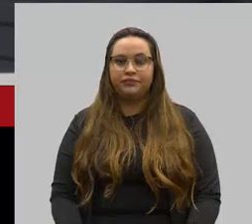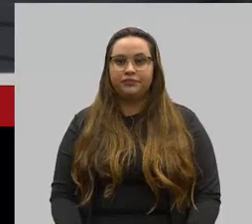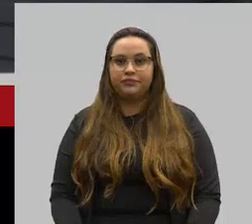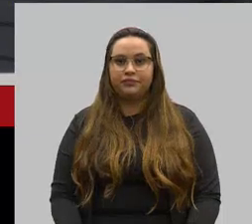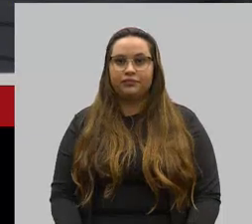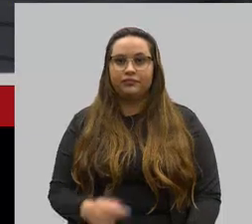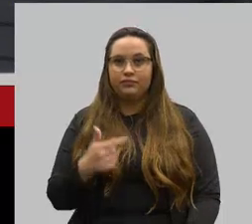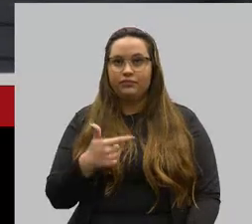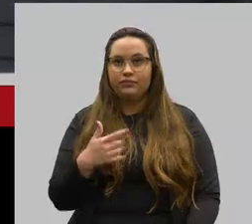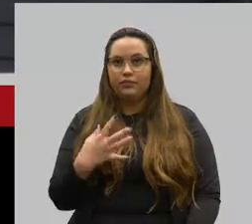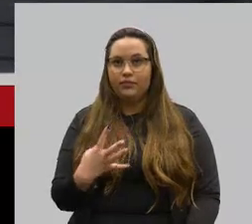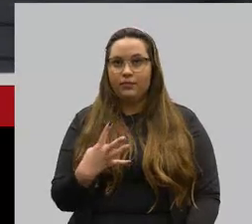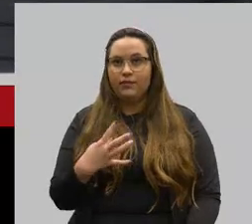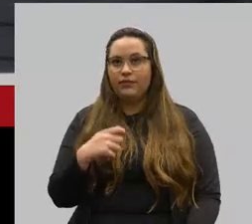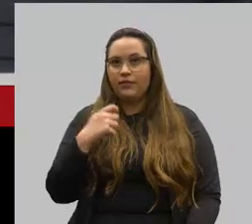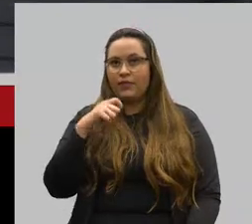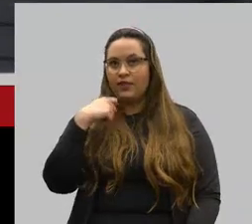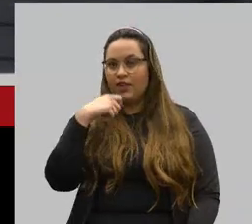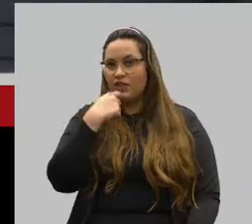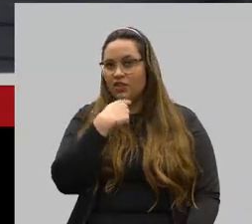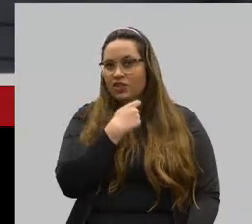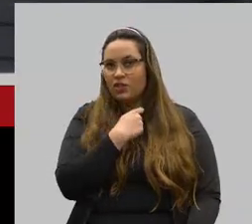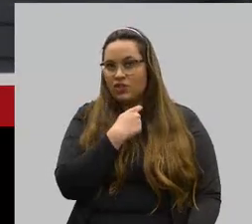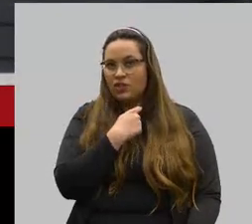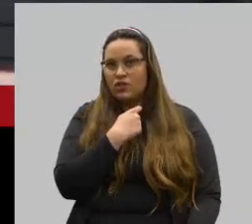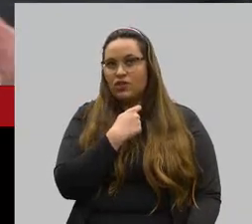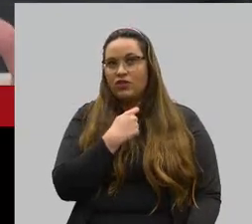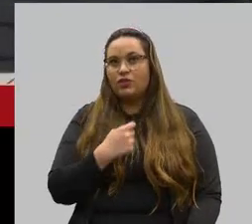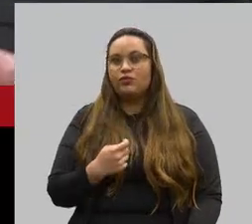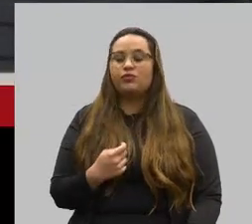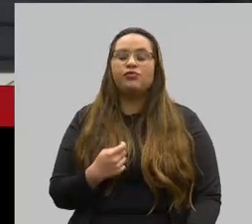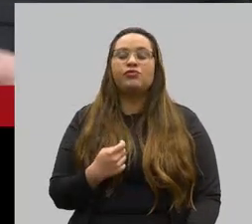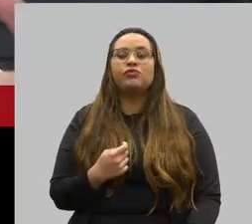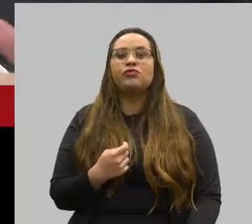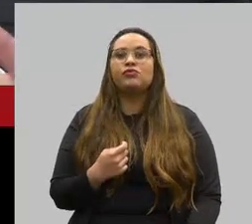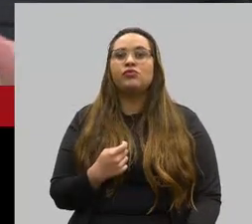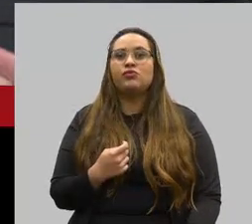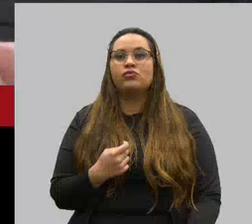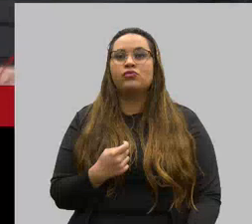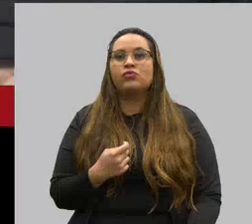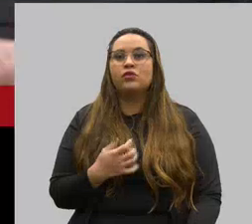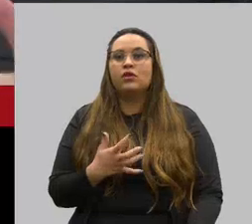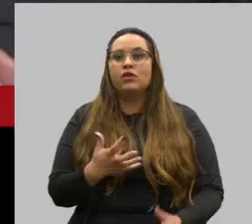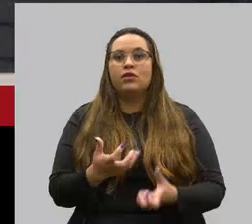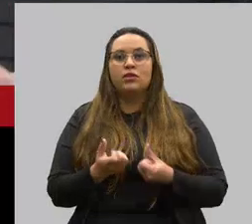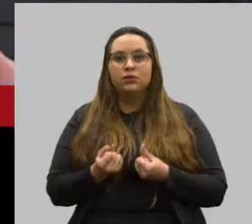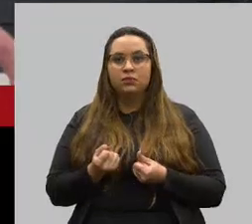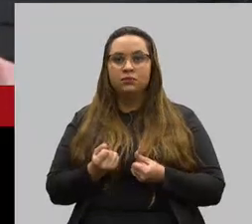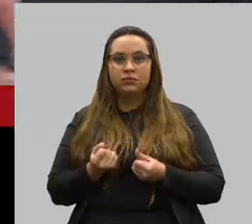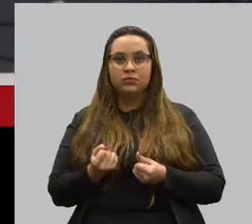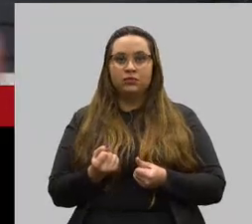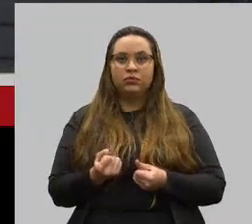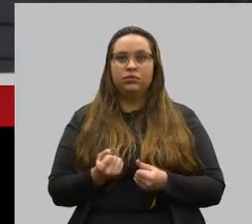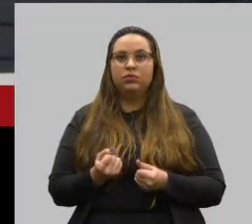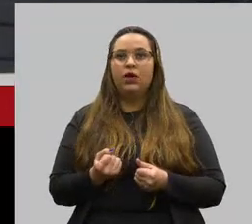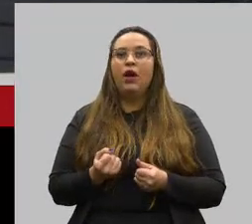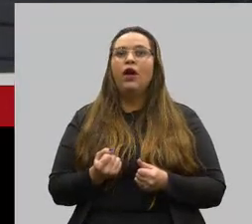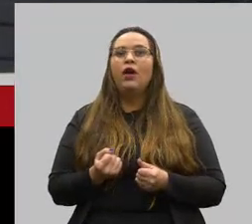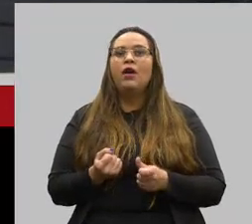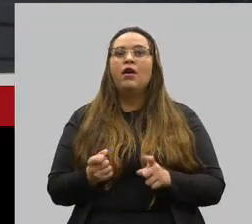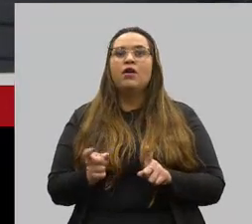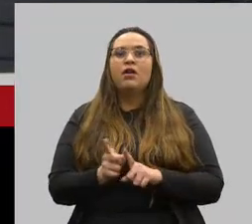24 dentistas né que atendem eh além né evidentemente do corpo de técnico ali né